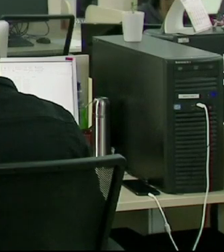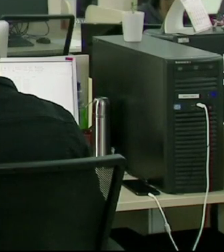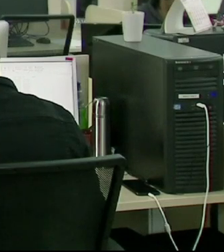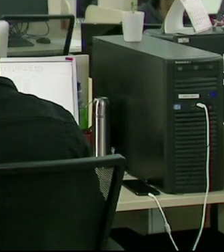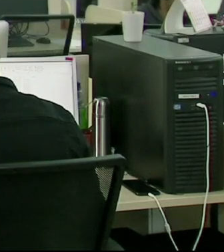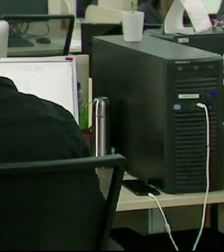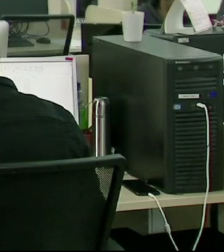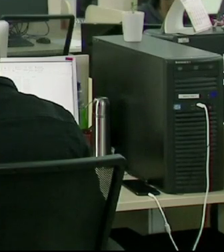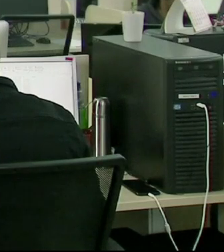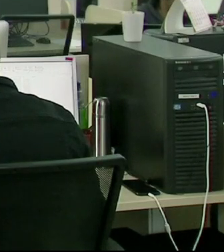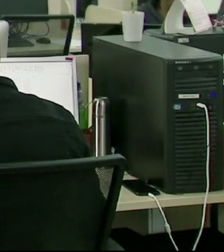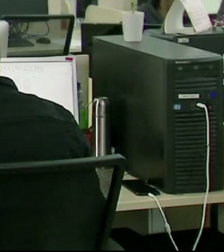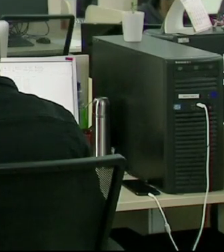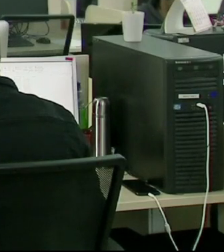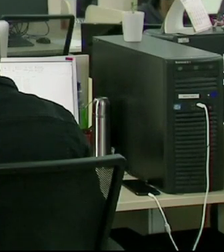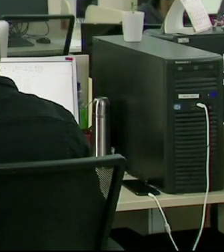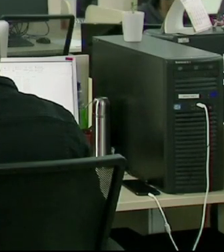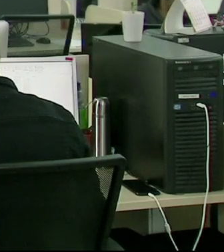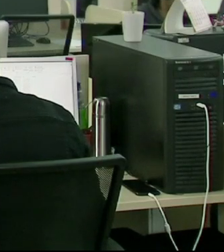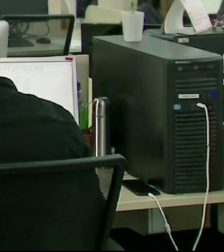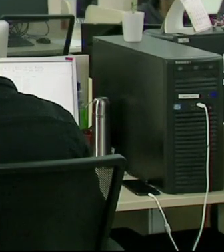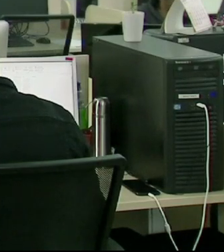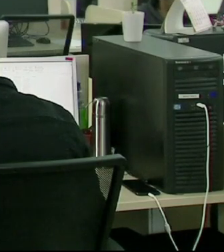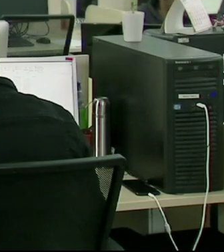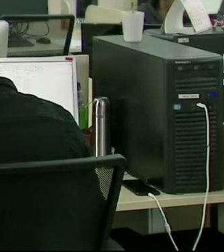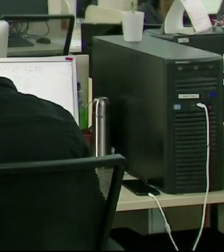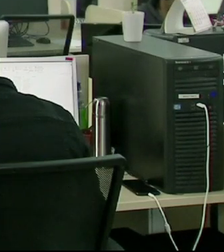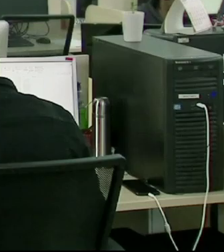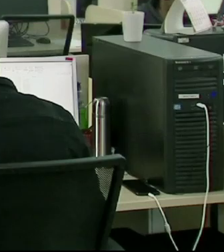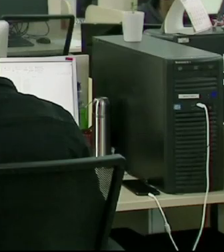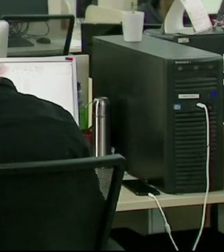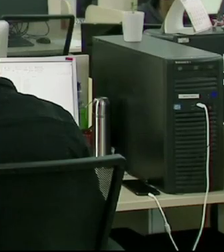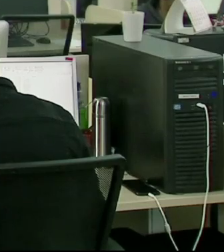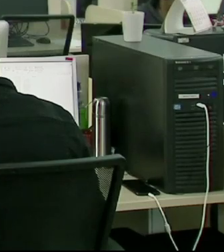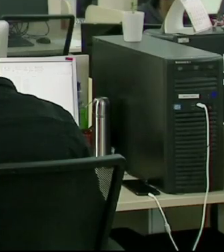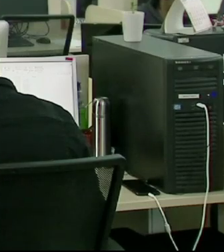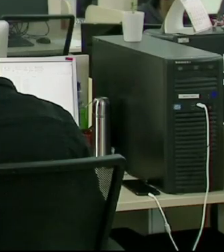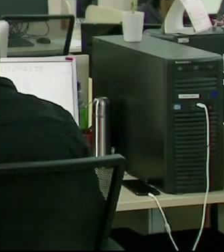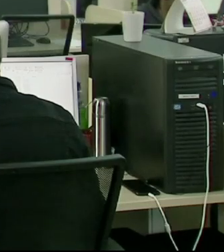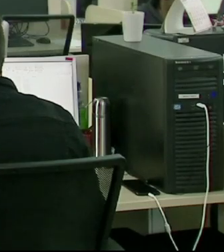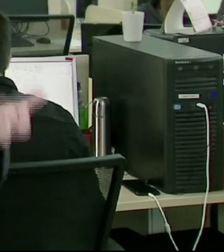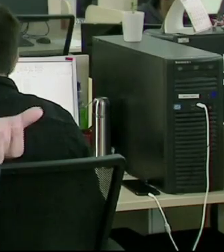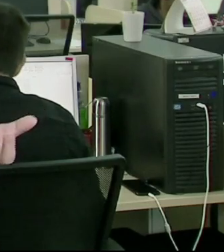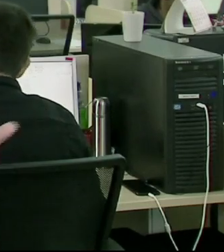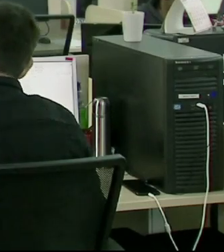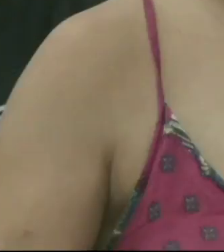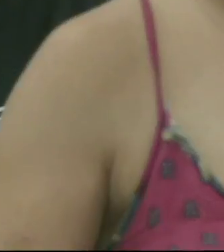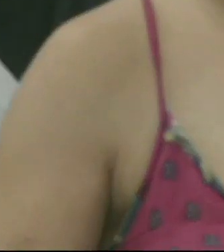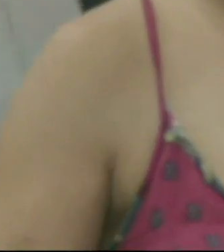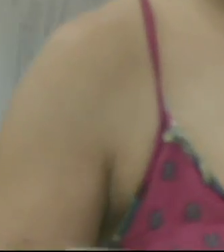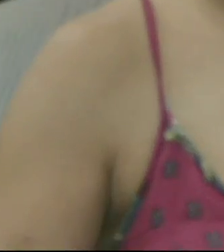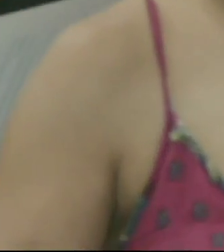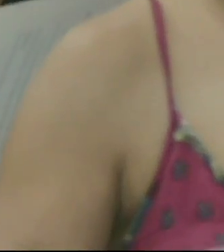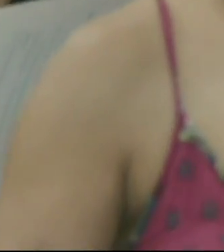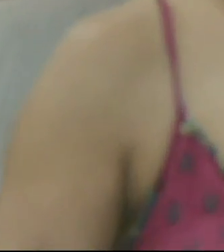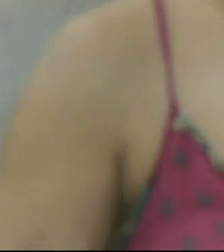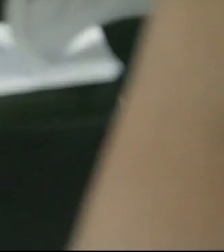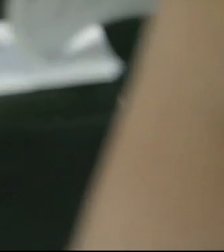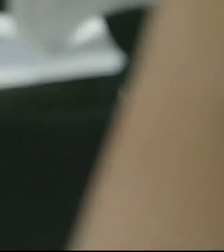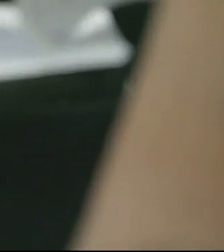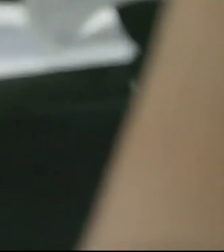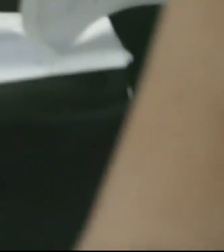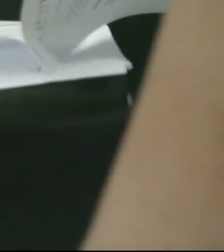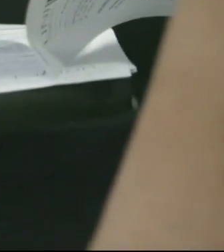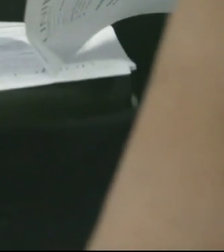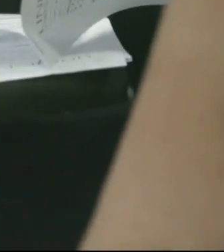você aluno que está iniciando o semestre com a gente gostaria de dar as boas-vindas em especial para os mais de 5.000 alunos que fizeram vestibular em